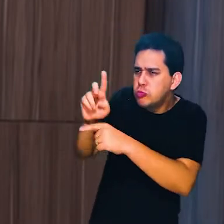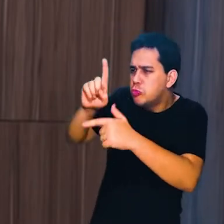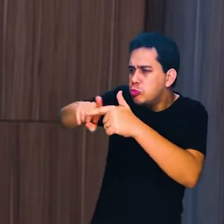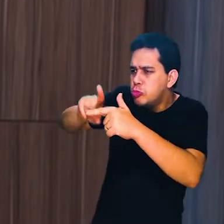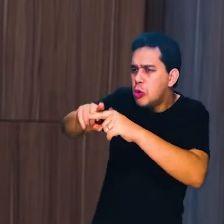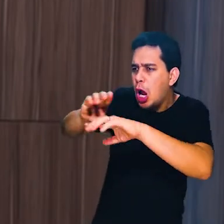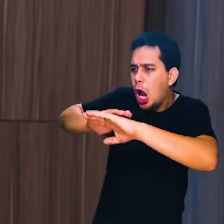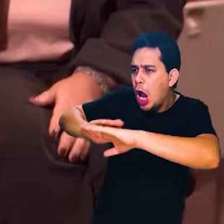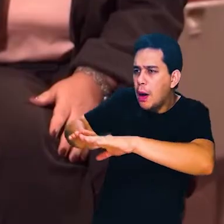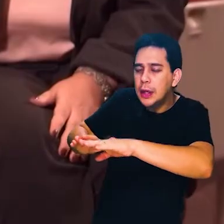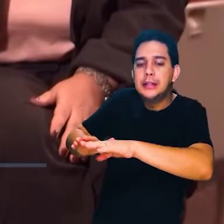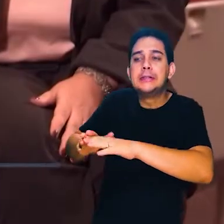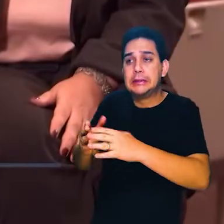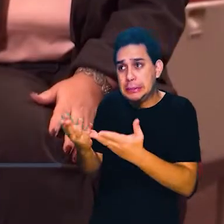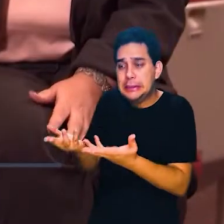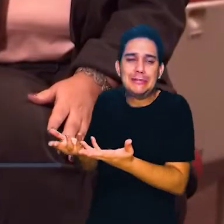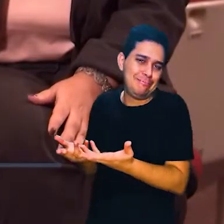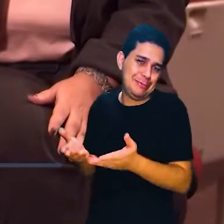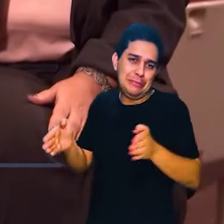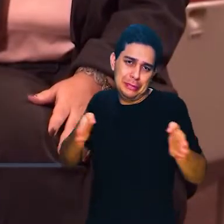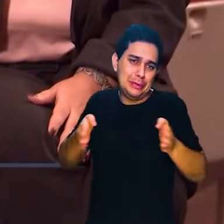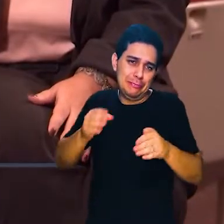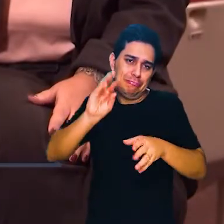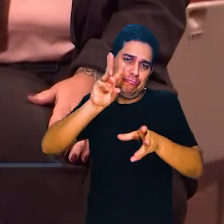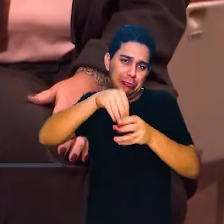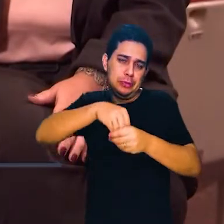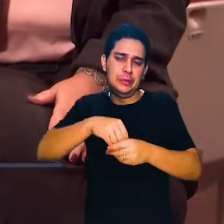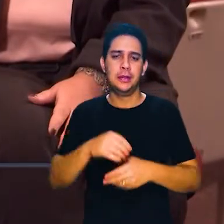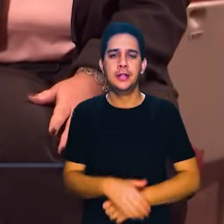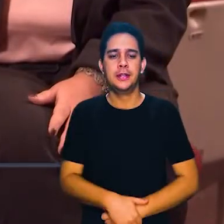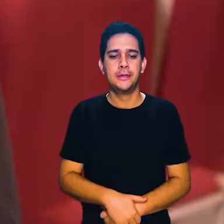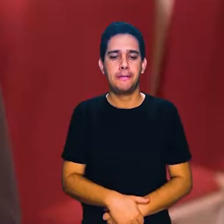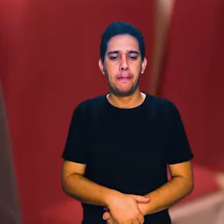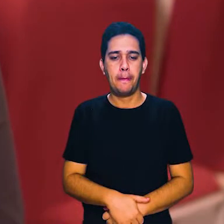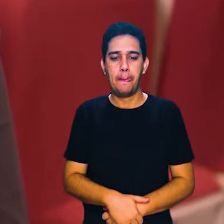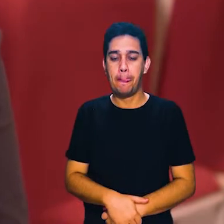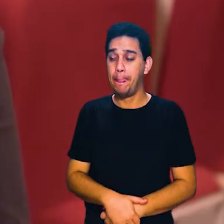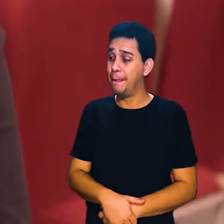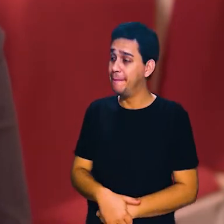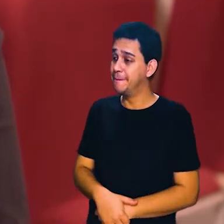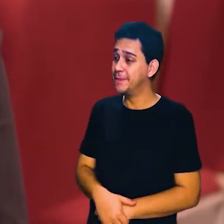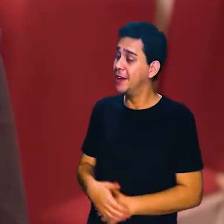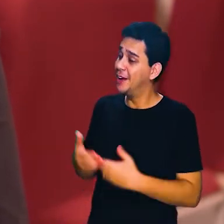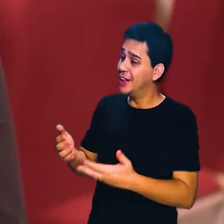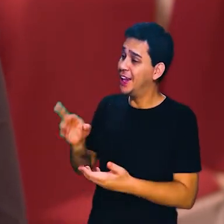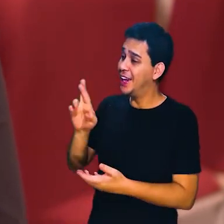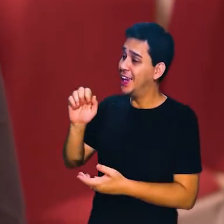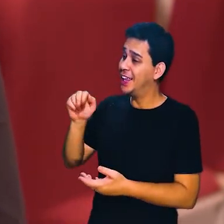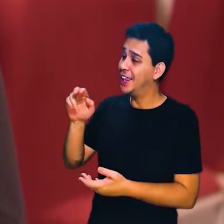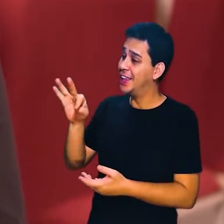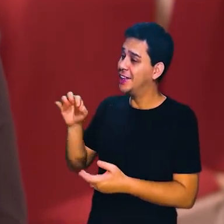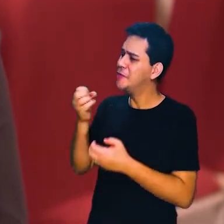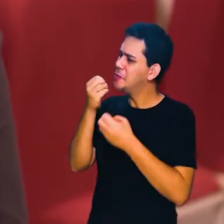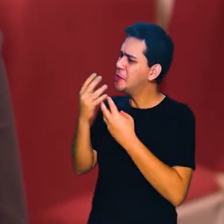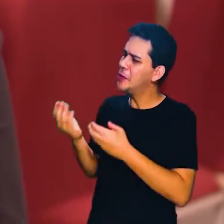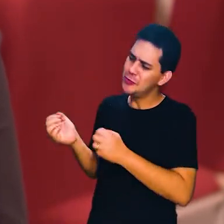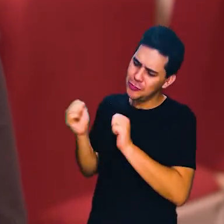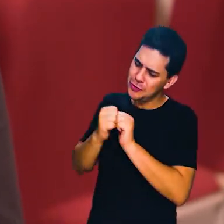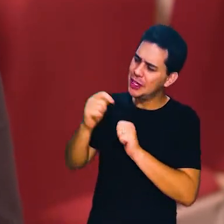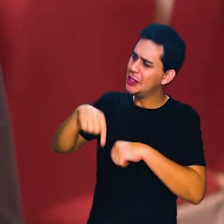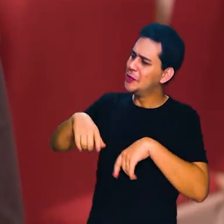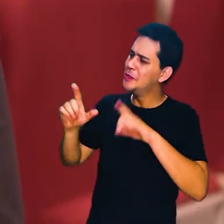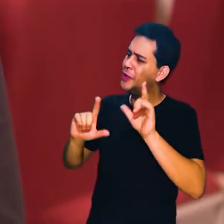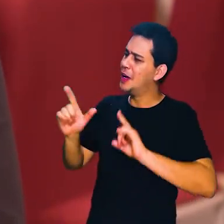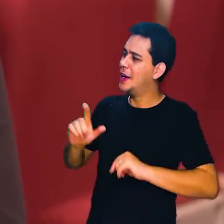das eleições. Olá, doutora Renata, seja muito bem-vinda ao MP Cidadão. Obrigada, Juliana. Agradeço a oportunidade de estar aqui com vocês